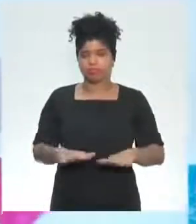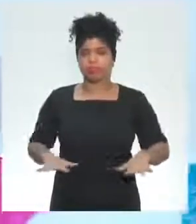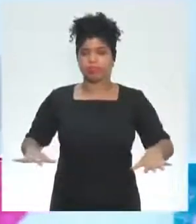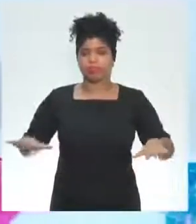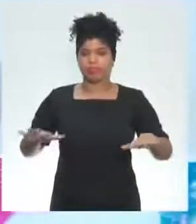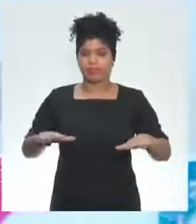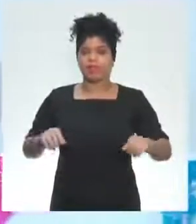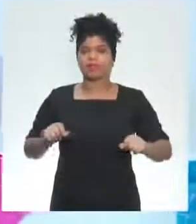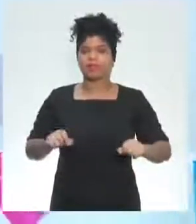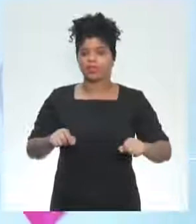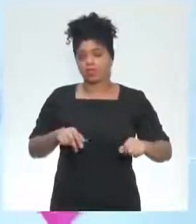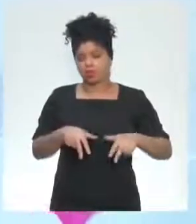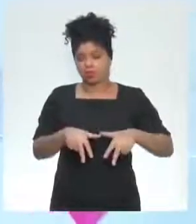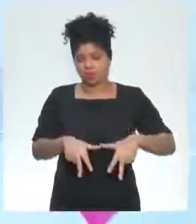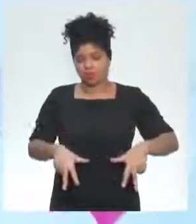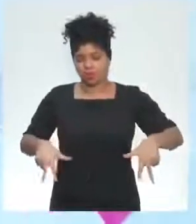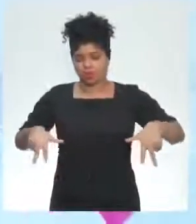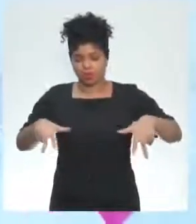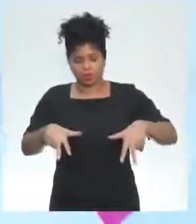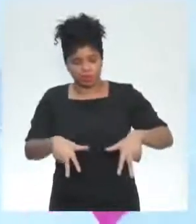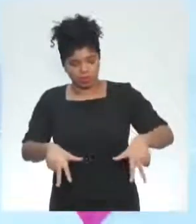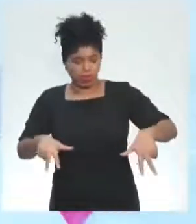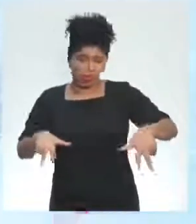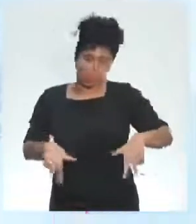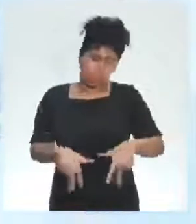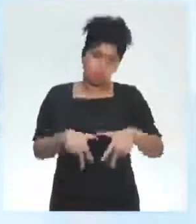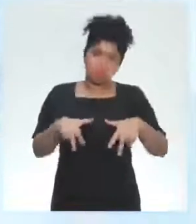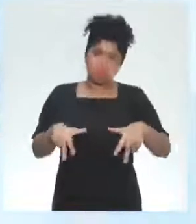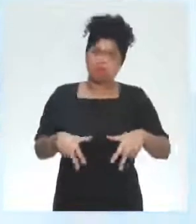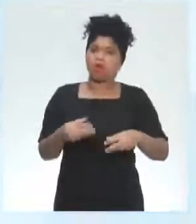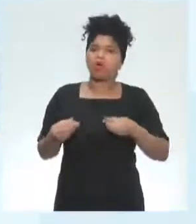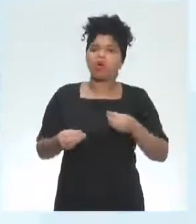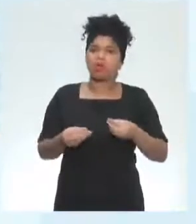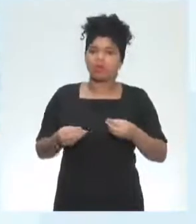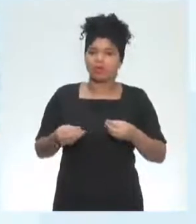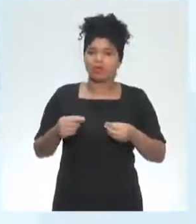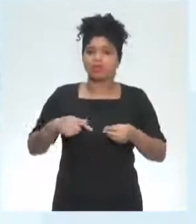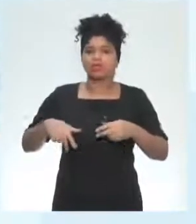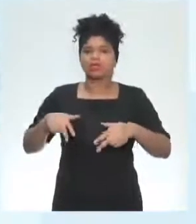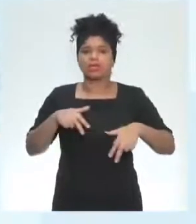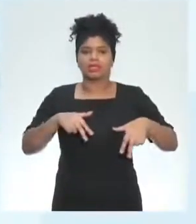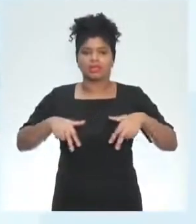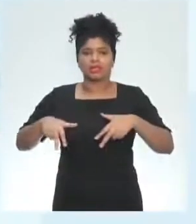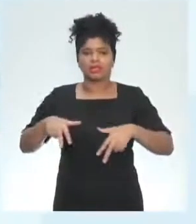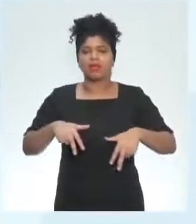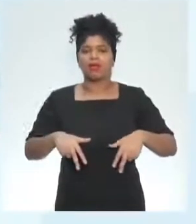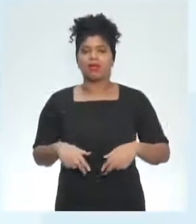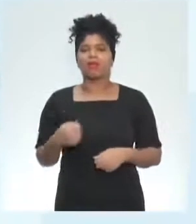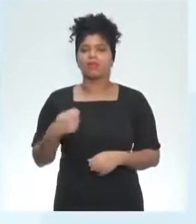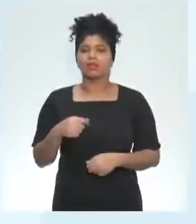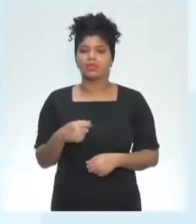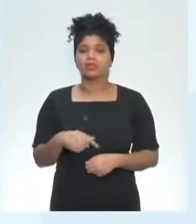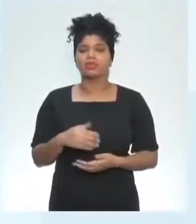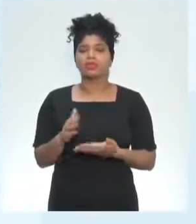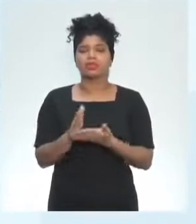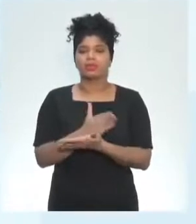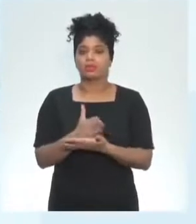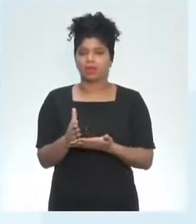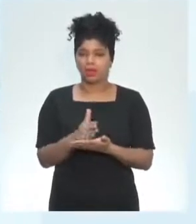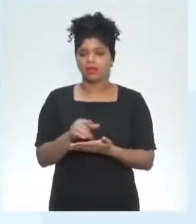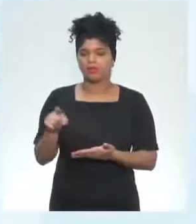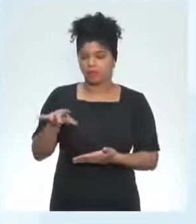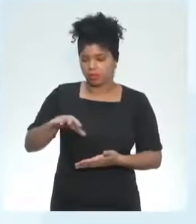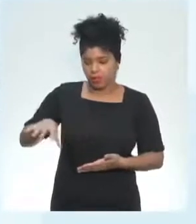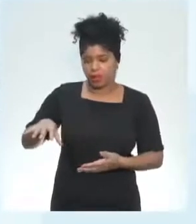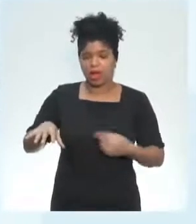de confecção do esquema coreográfico. E como é que a gente faz isso, né? Então, com base nesse esquema, né, é determinado aí todos